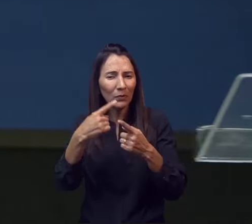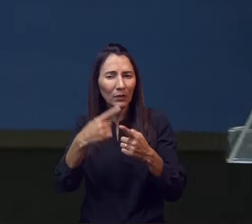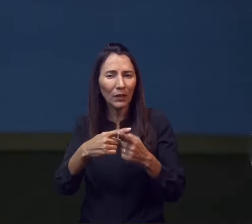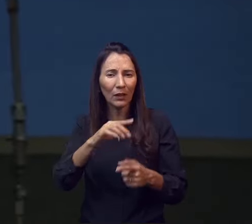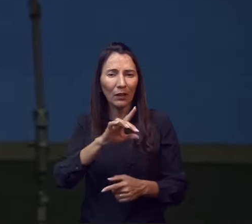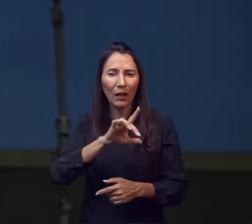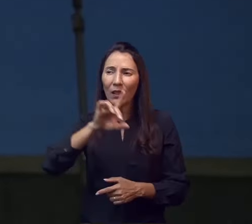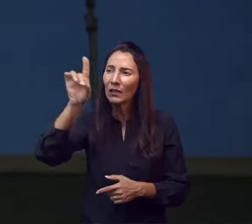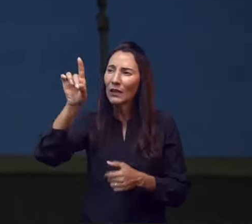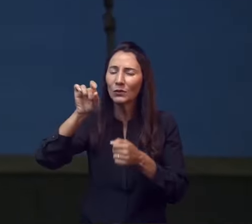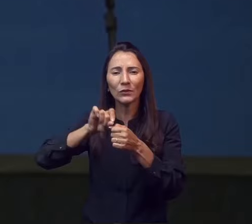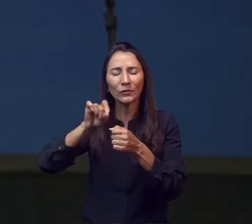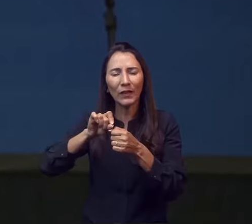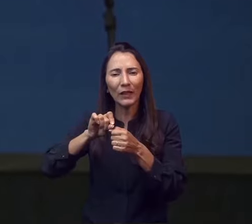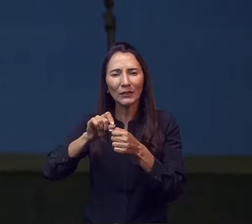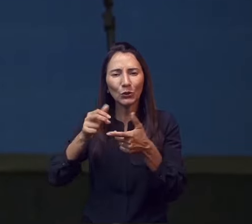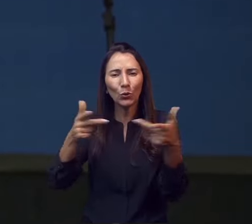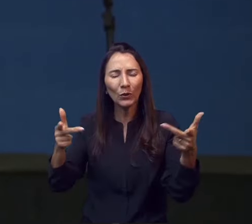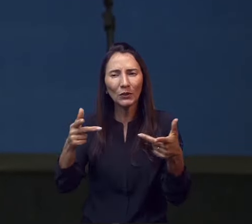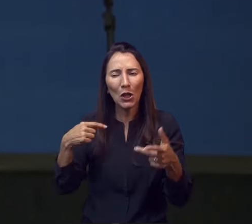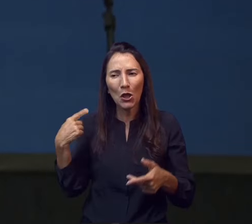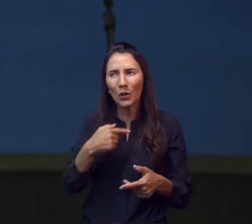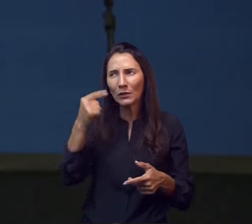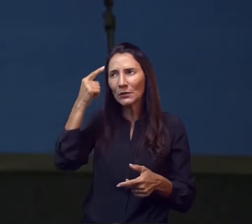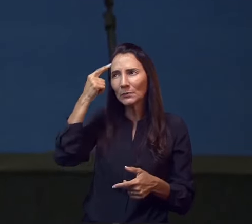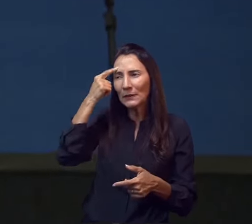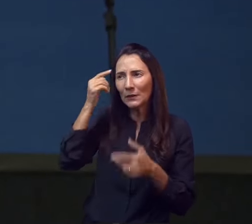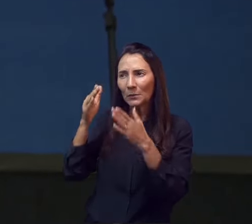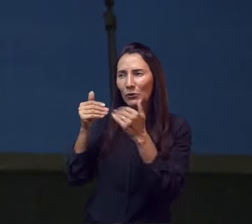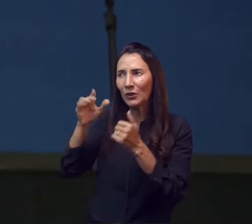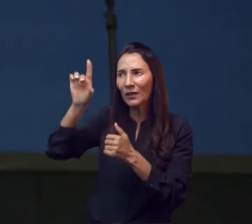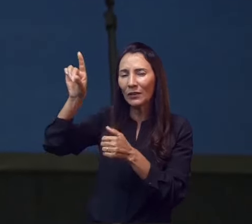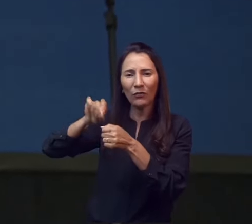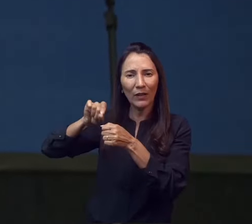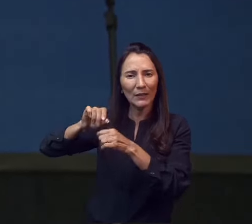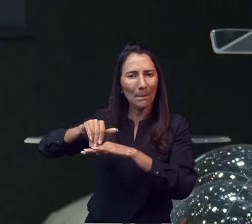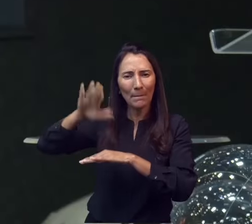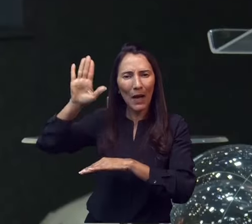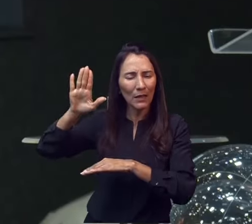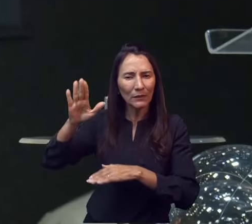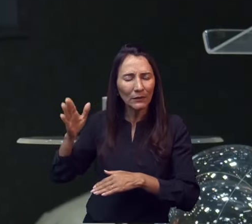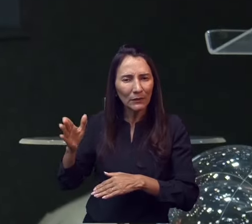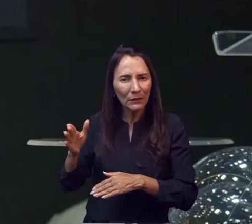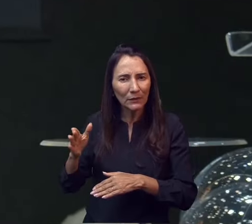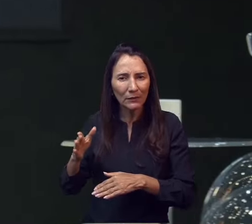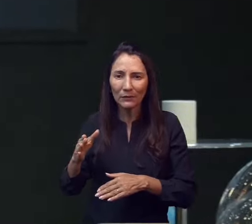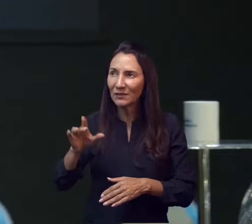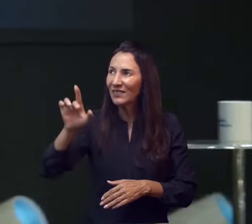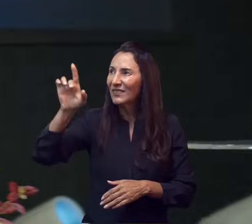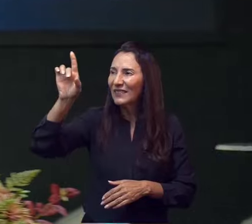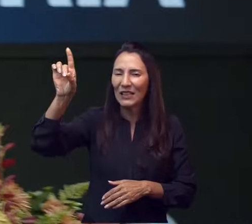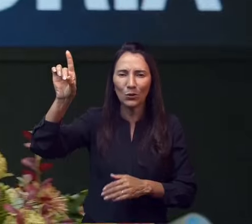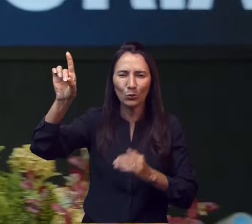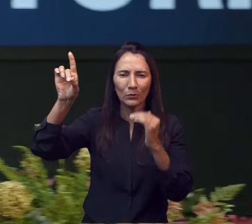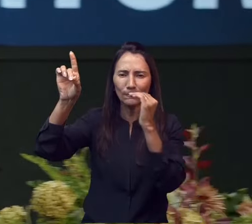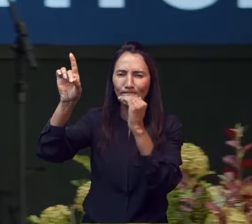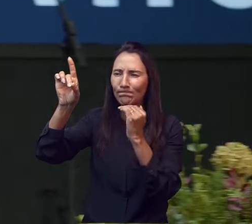além do que pedimos ou pensamos é óbvio porque ele é Deus indica soberania